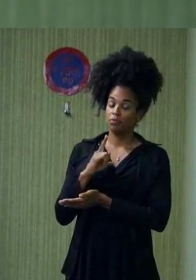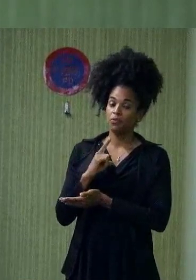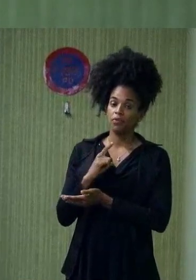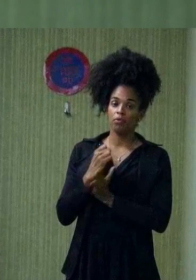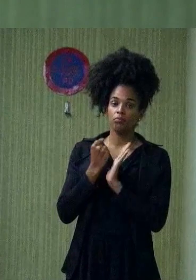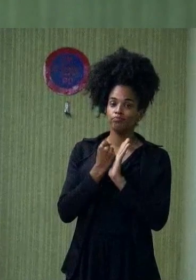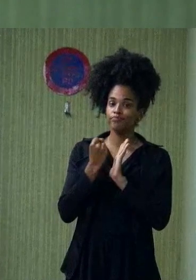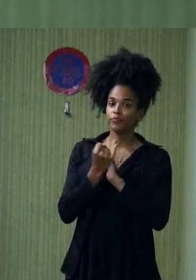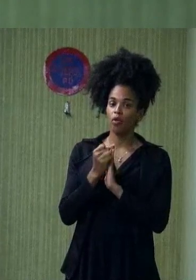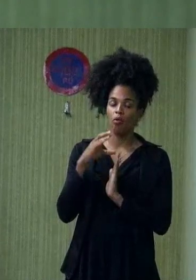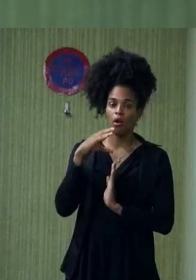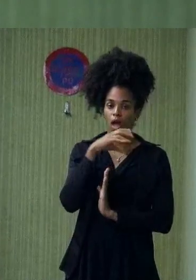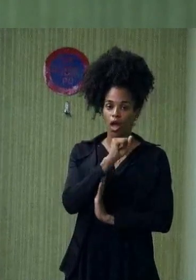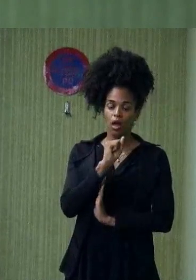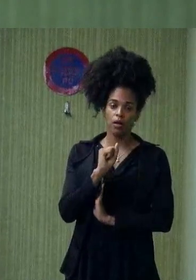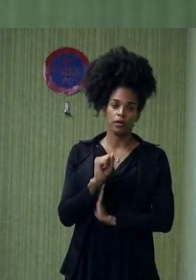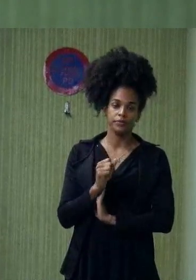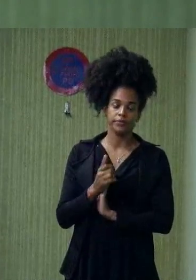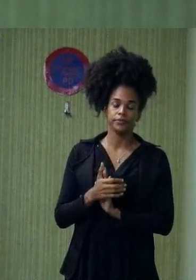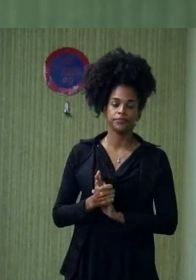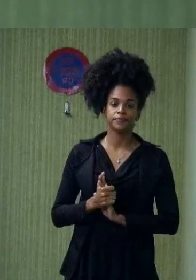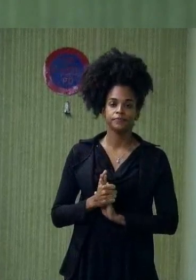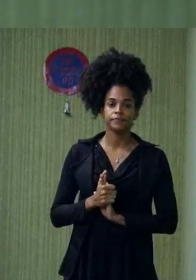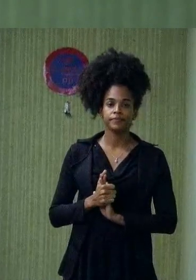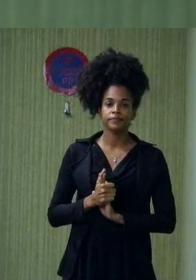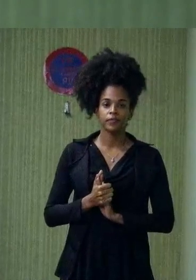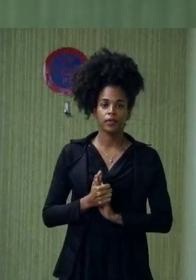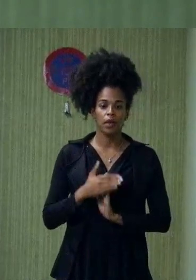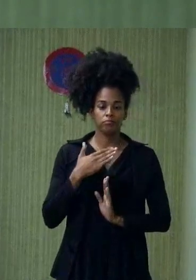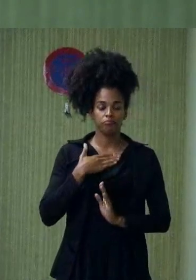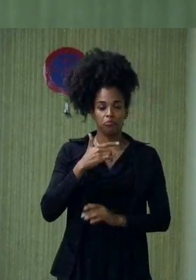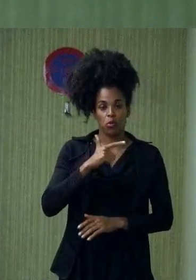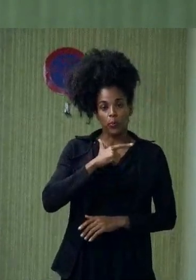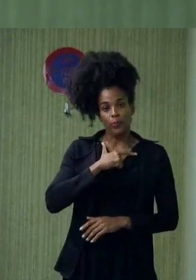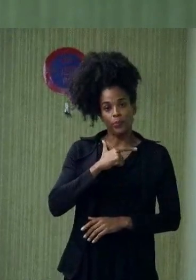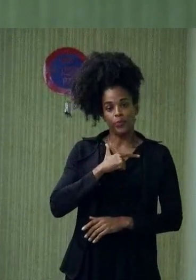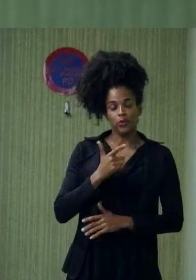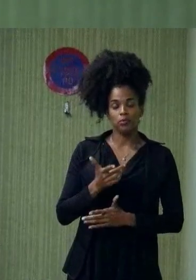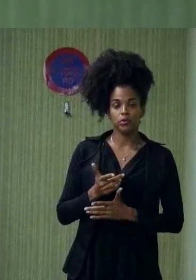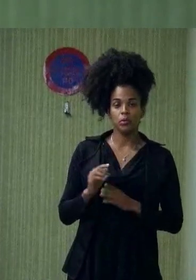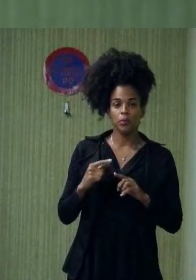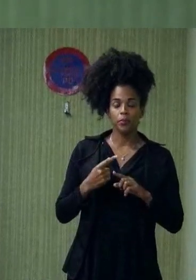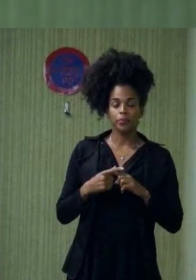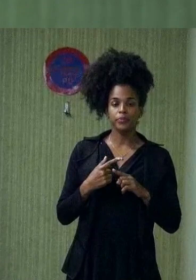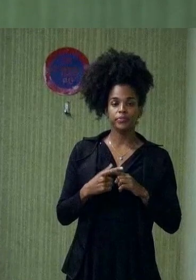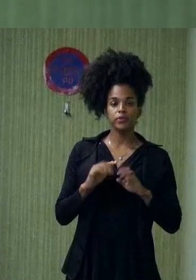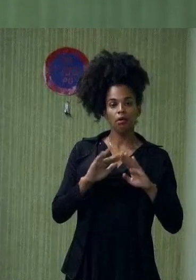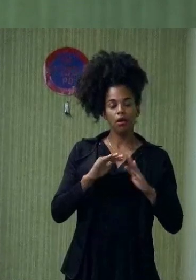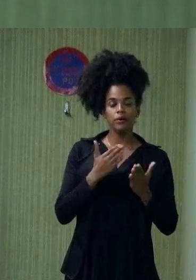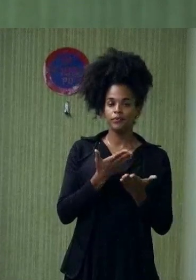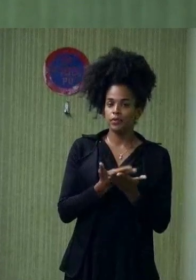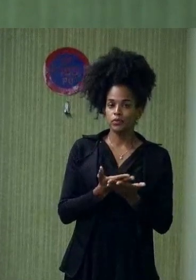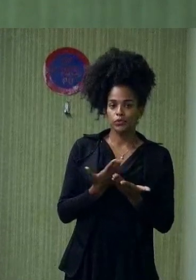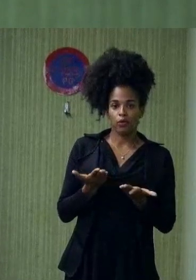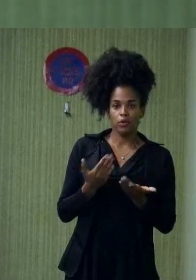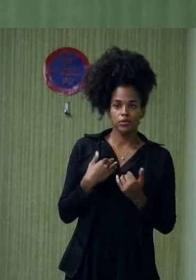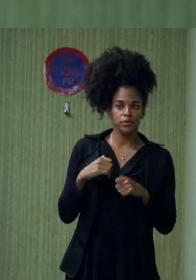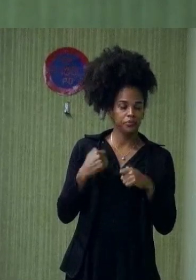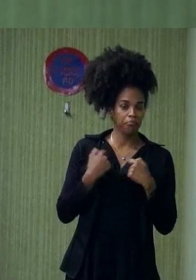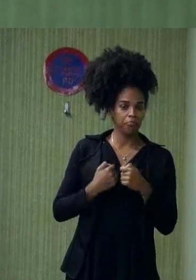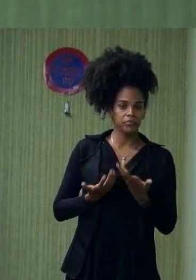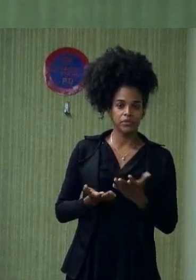disponível para fazer isso pelo menos a documentação pessoal deles porque as escolas iam exigir Para comprovar o parentesco dessa